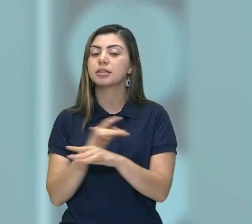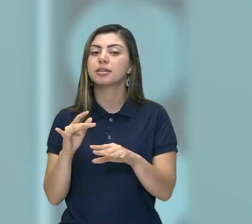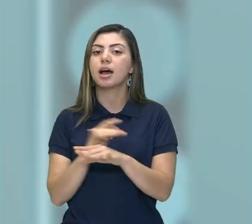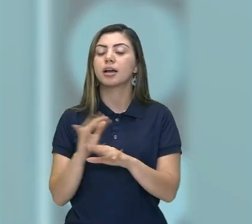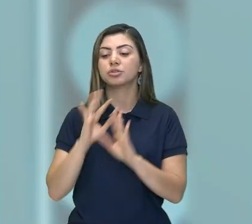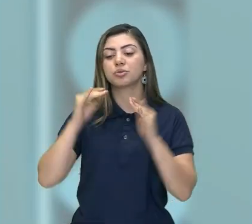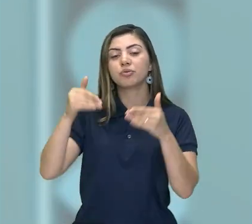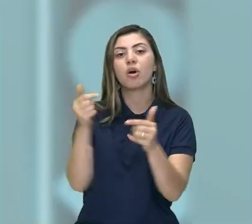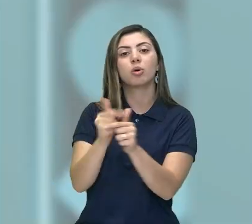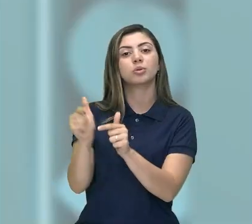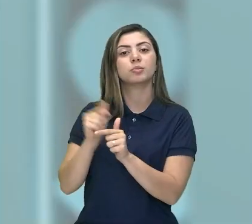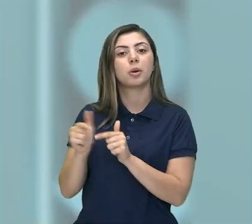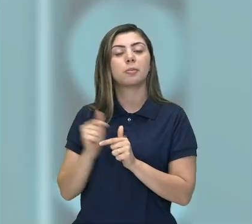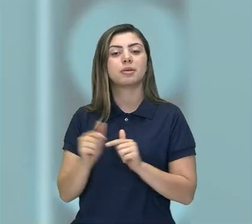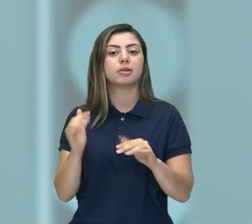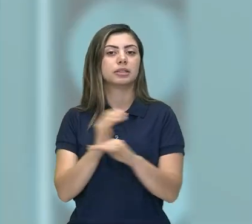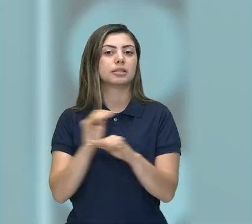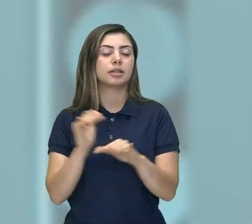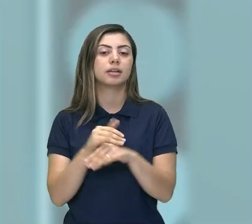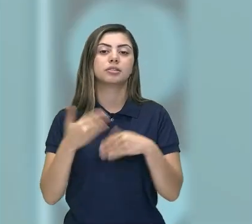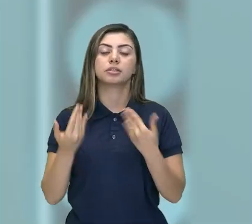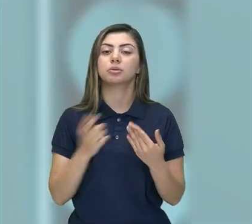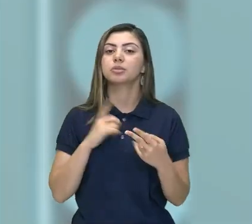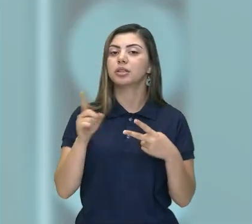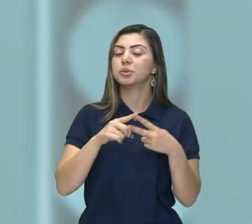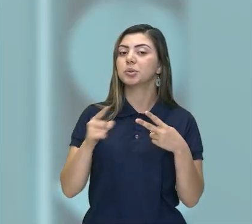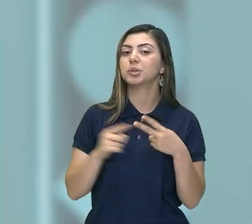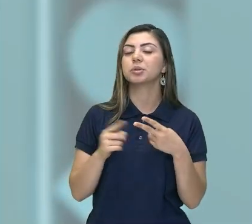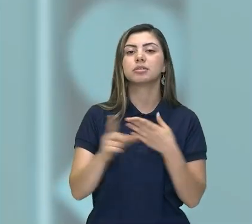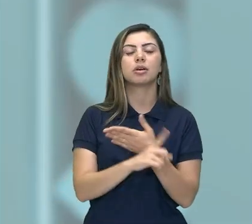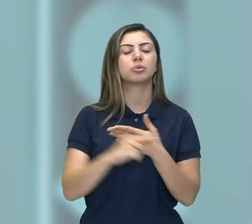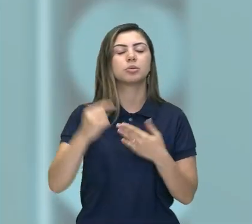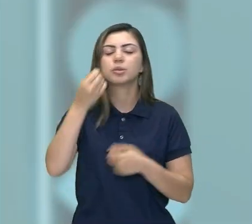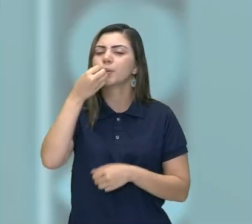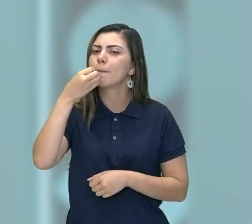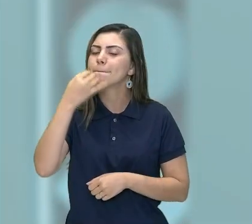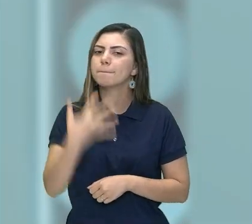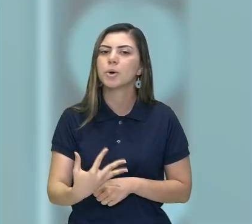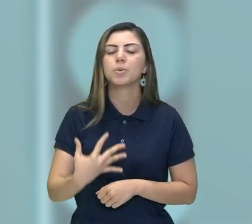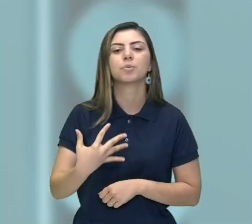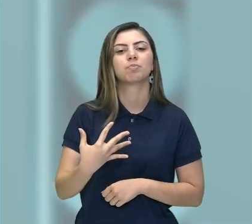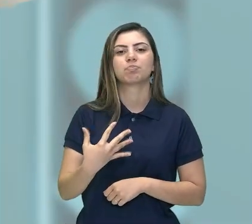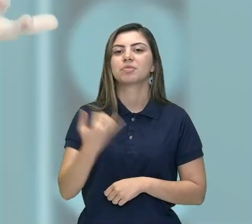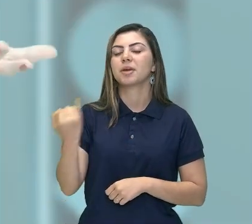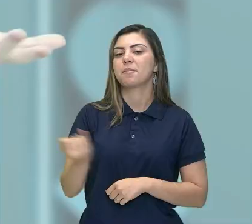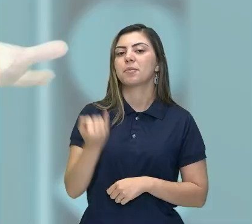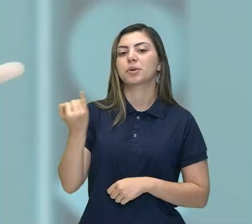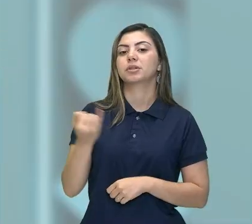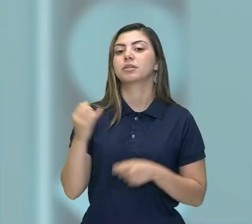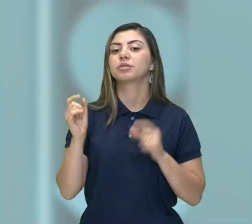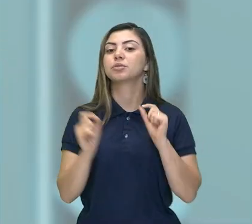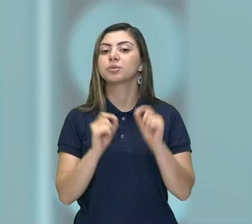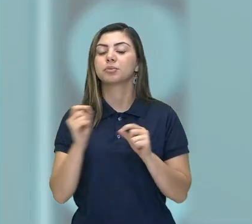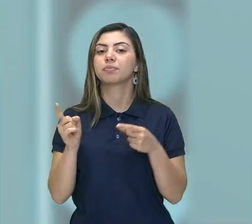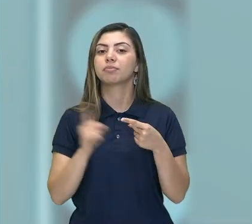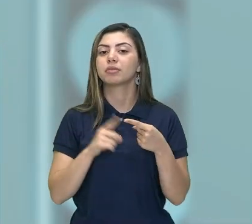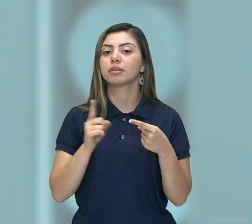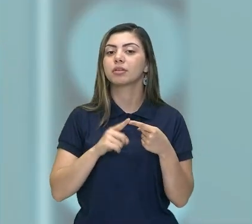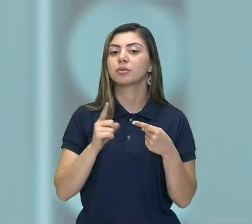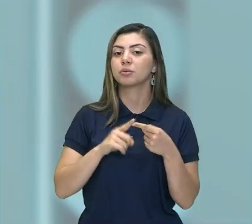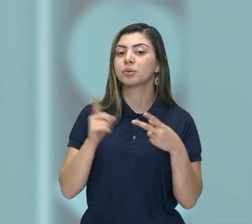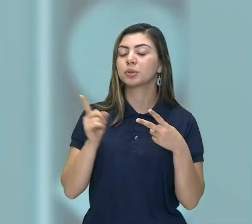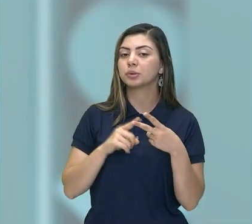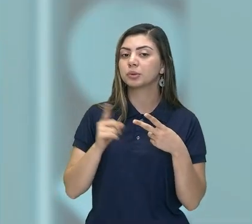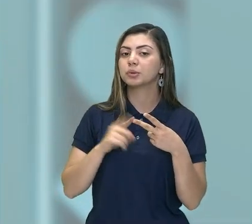problemas da cidade. Inclusive, existem dois autores muito bons nesse aspecto, que é o primeiro, o Dalto Trevisan,